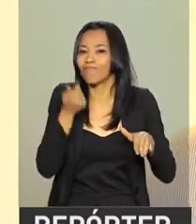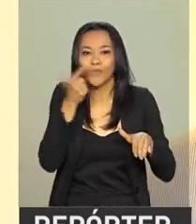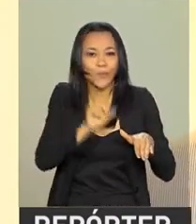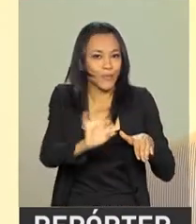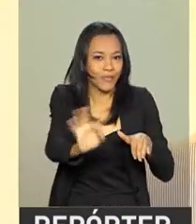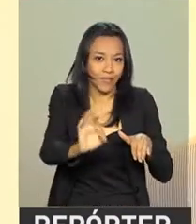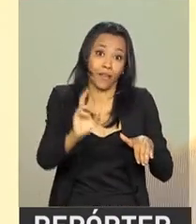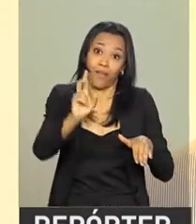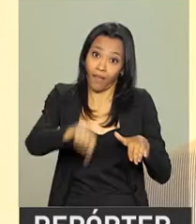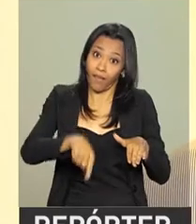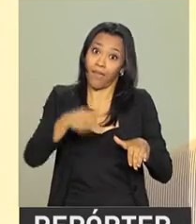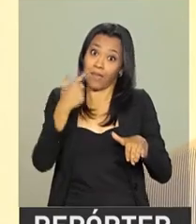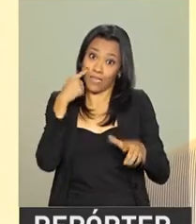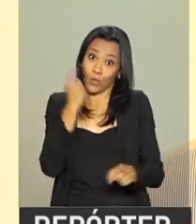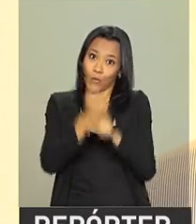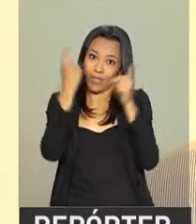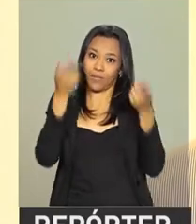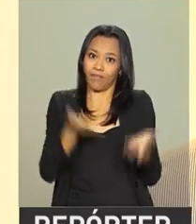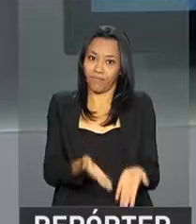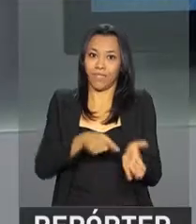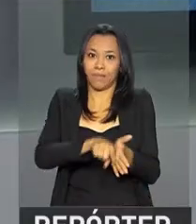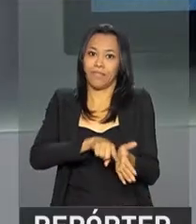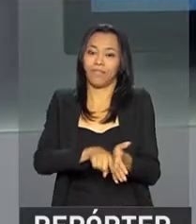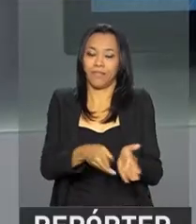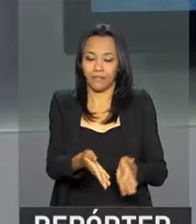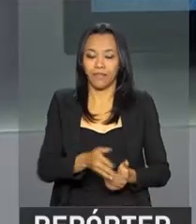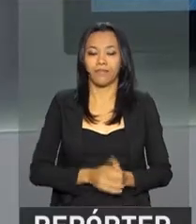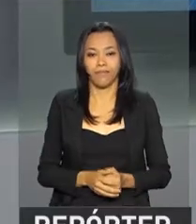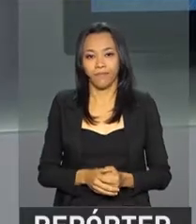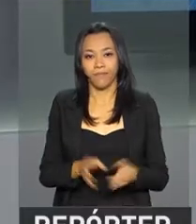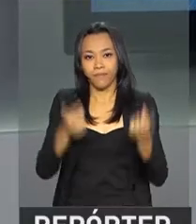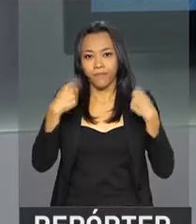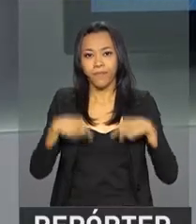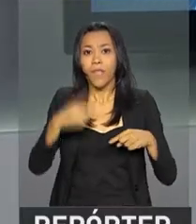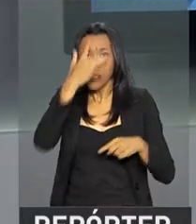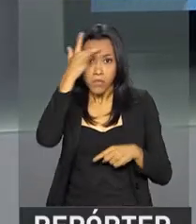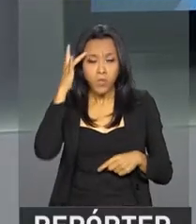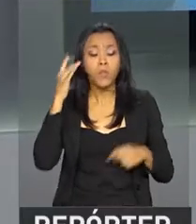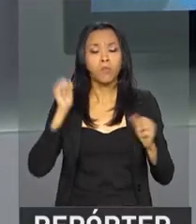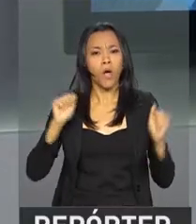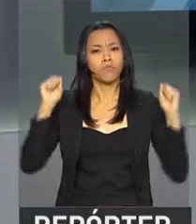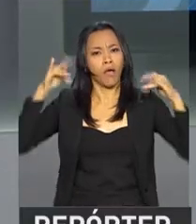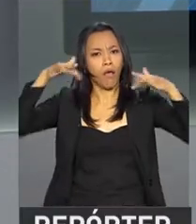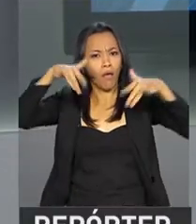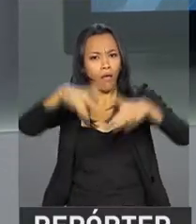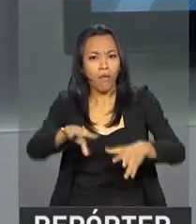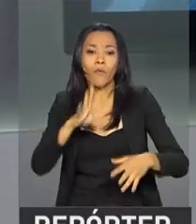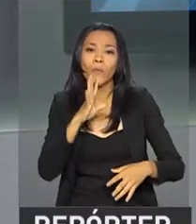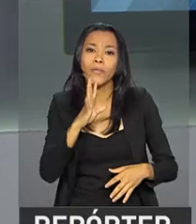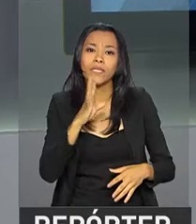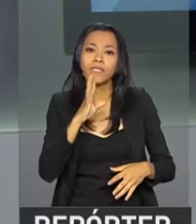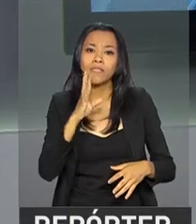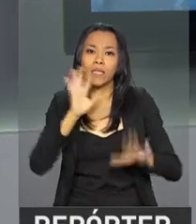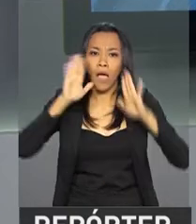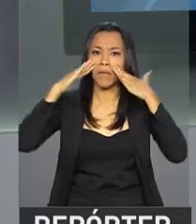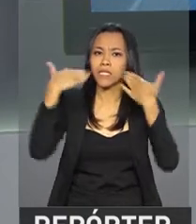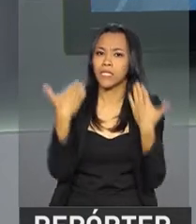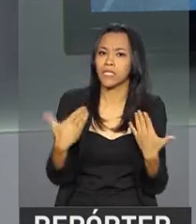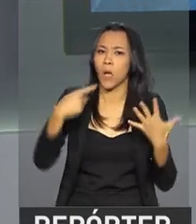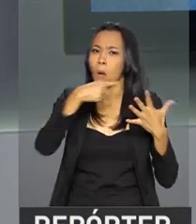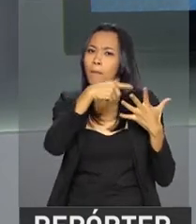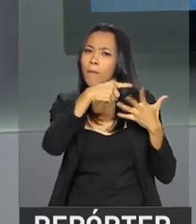dessa pesquisa que a gente acabou de anunciar o público poderá conhecer a descoberta em uma exposição com réplicas